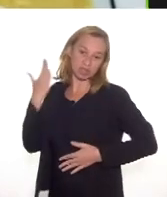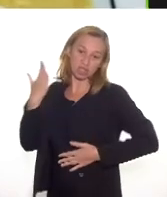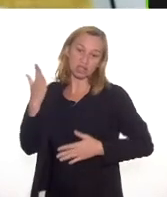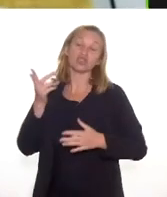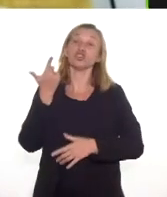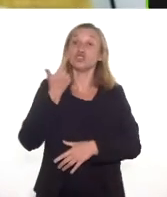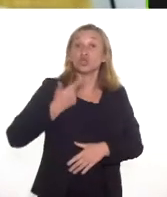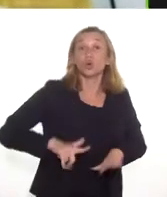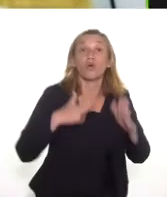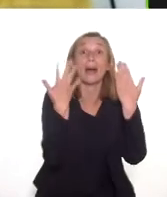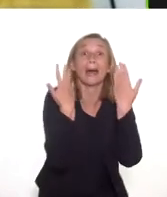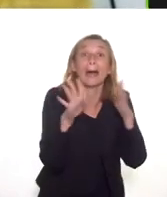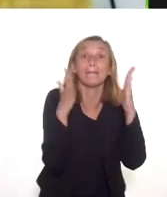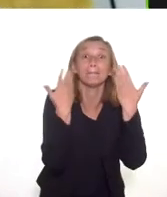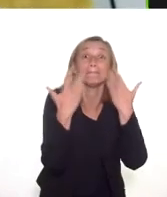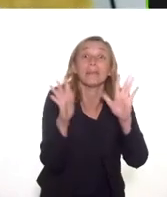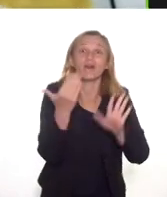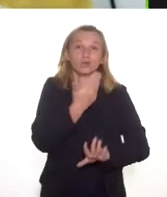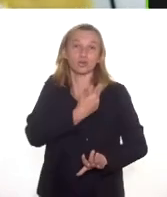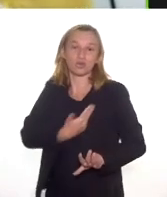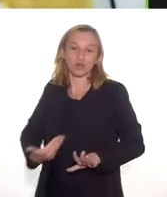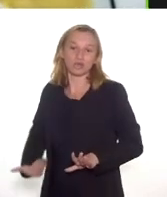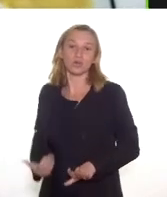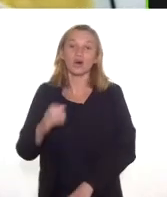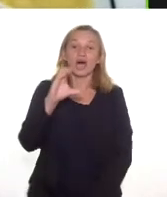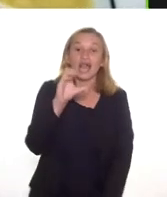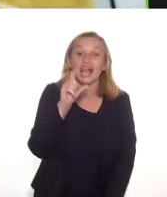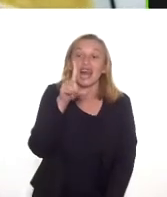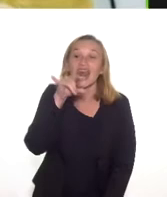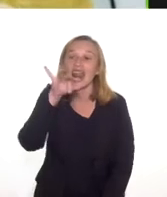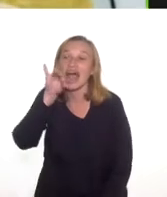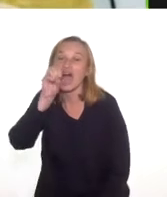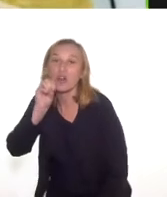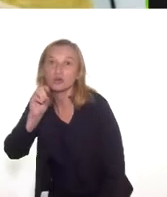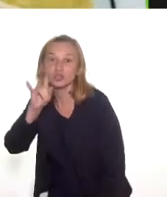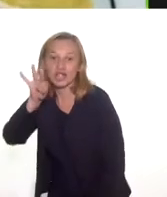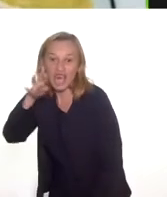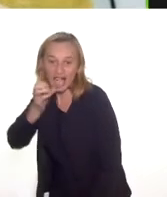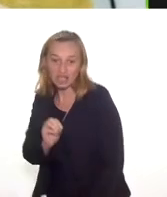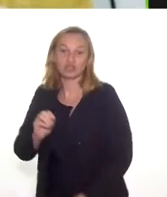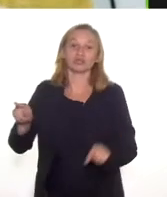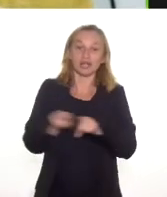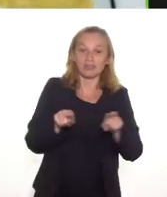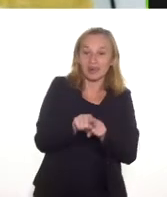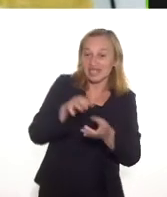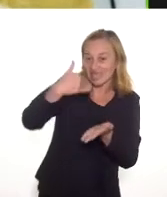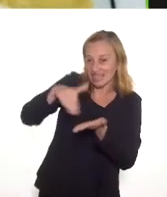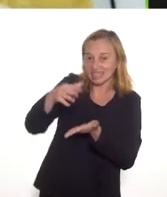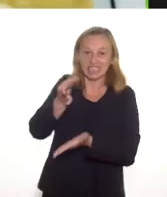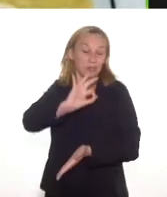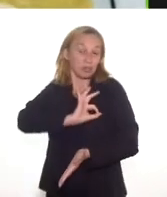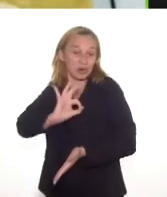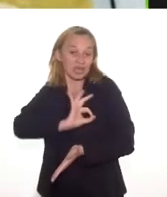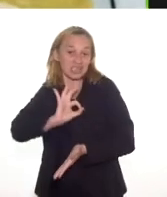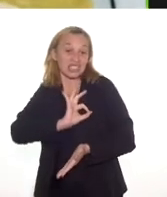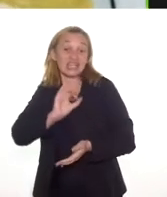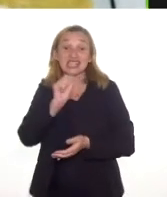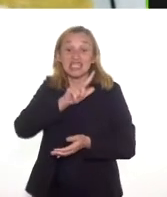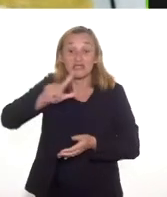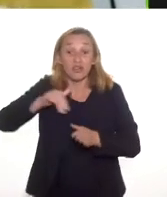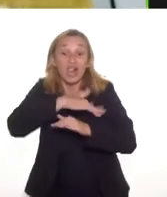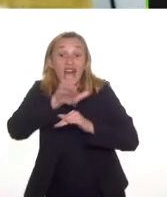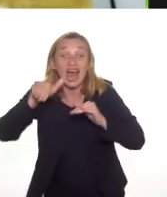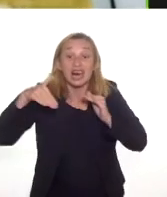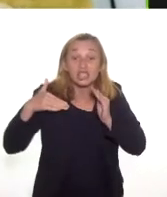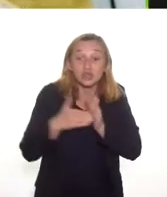meu aplauso ao governador Cláudio Castro, ao secretário-chefe da Polícia Civil, doutor Alan Turnovic, a todos